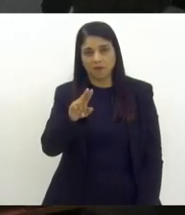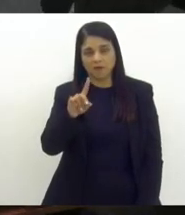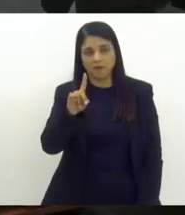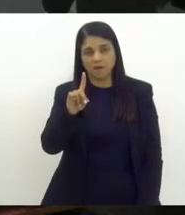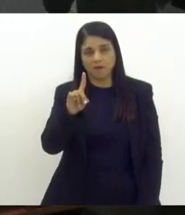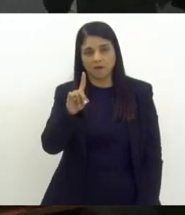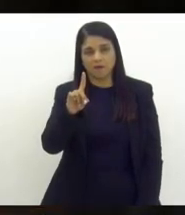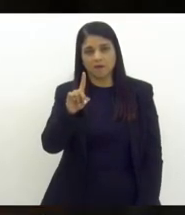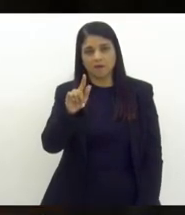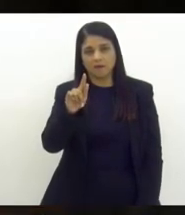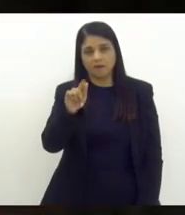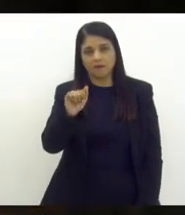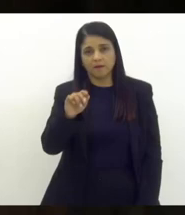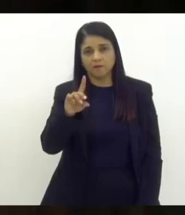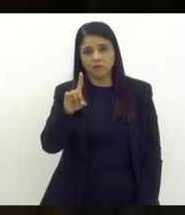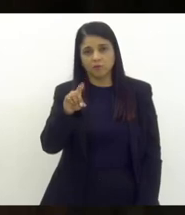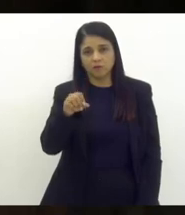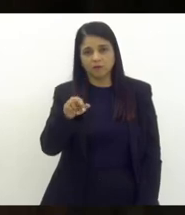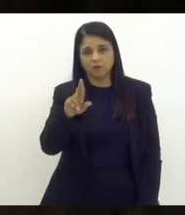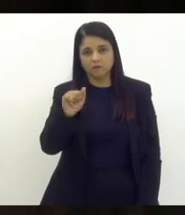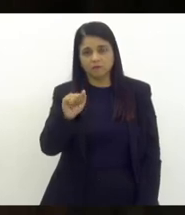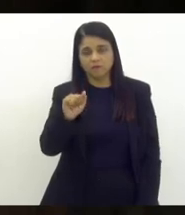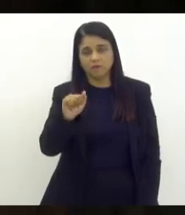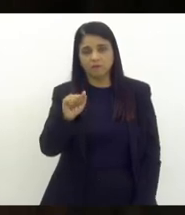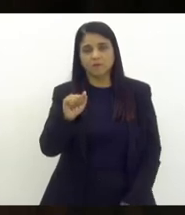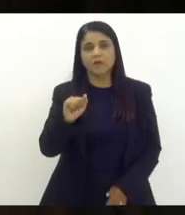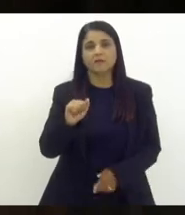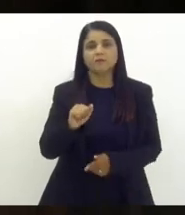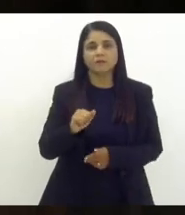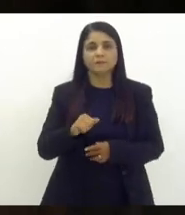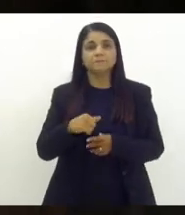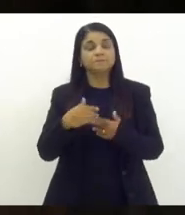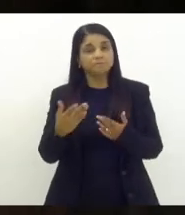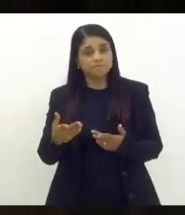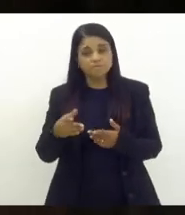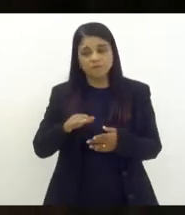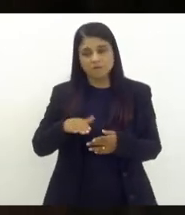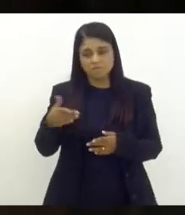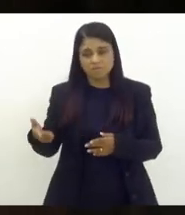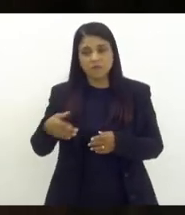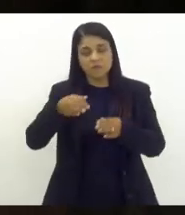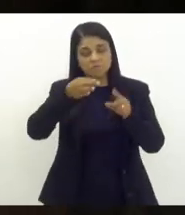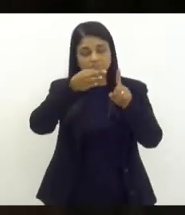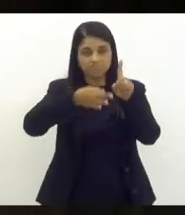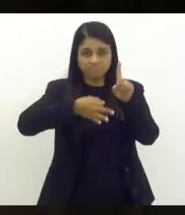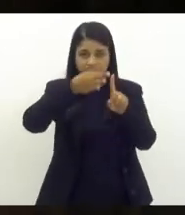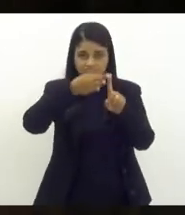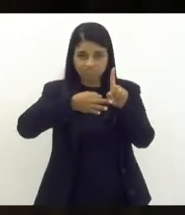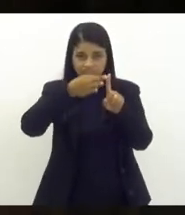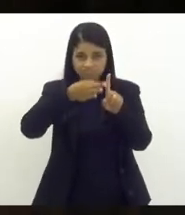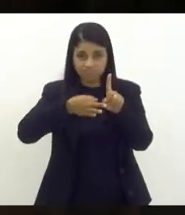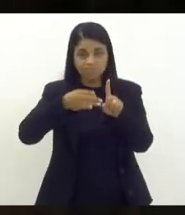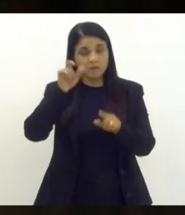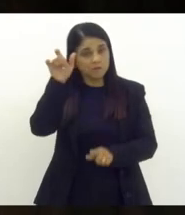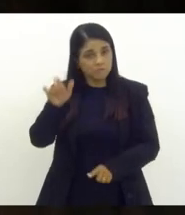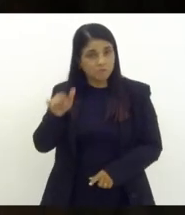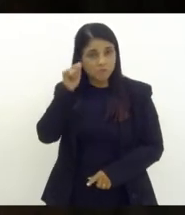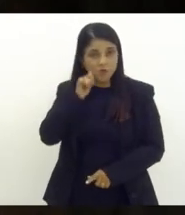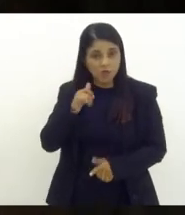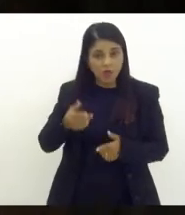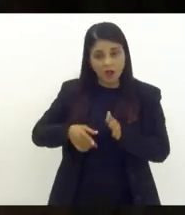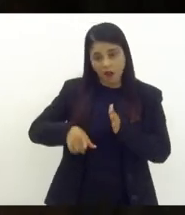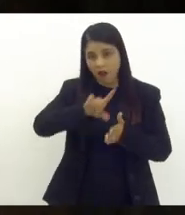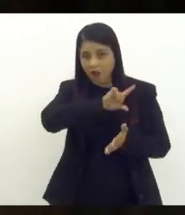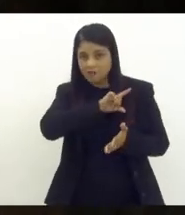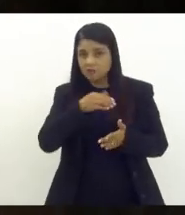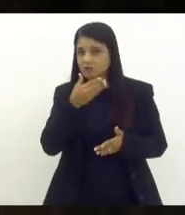para estar à frente lugares que outrora era e colocadas por homens e hoje as